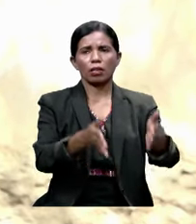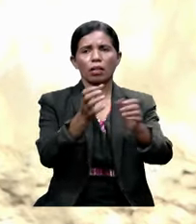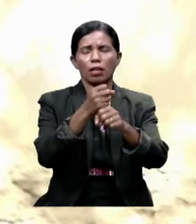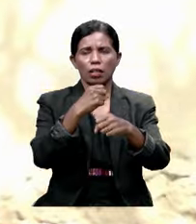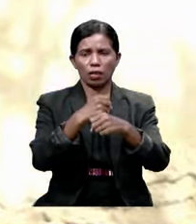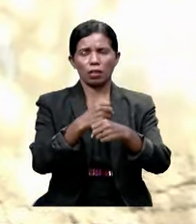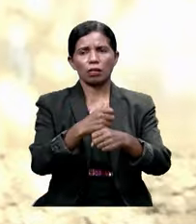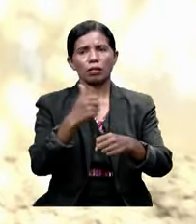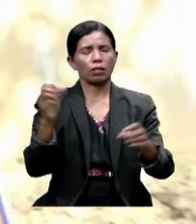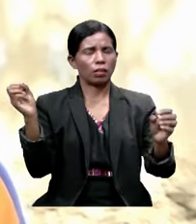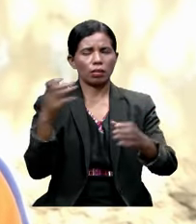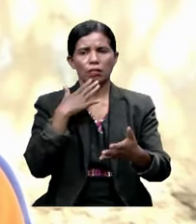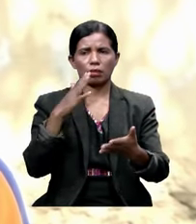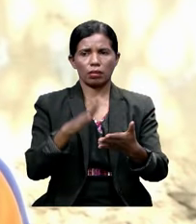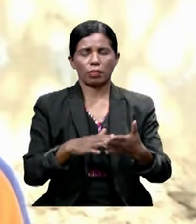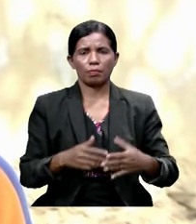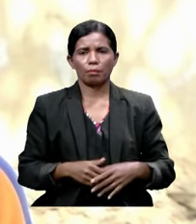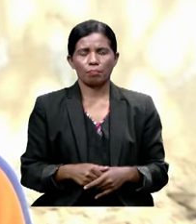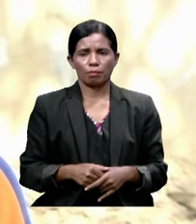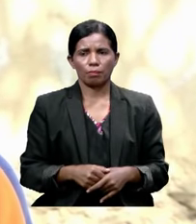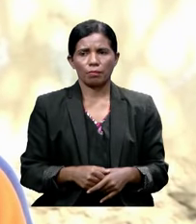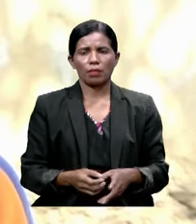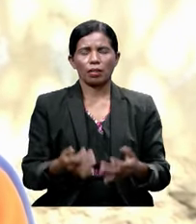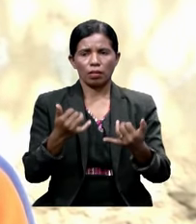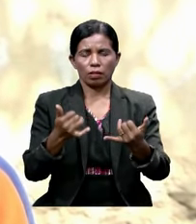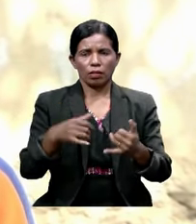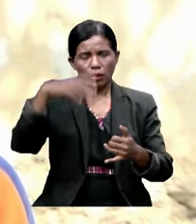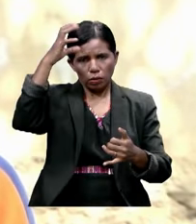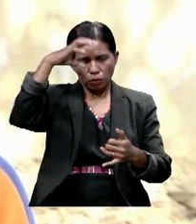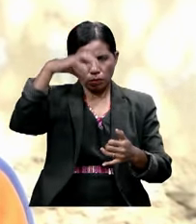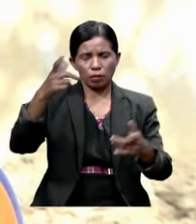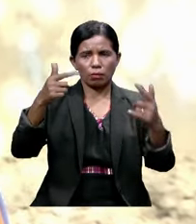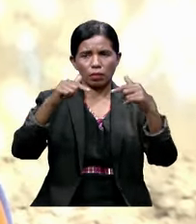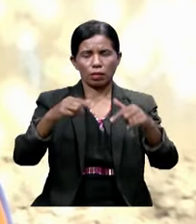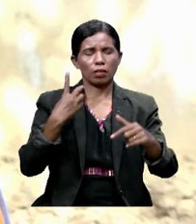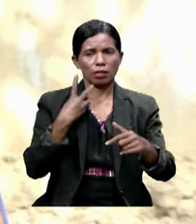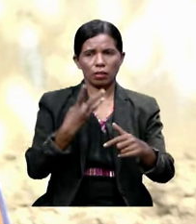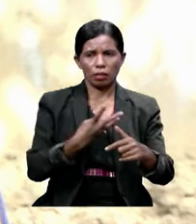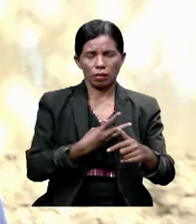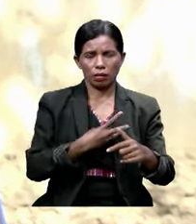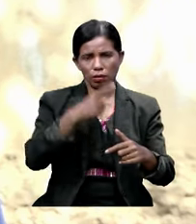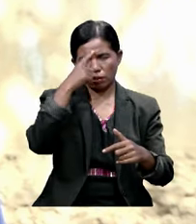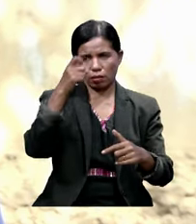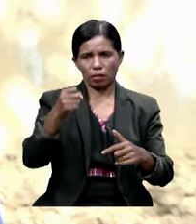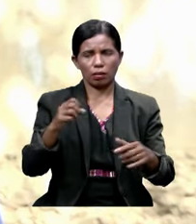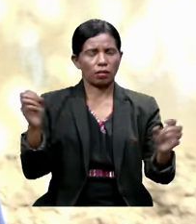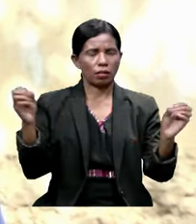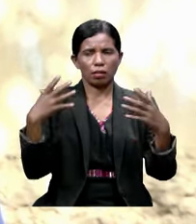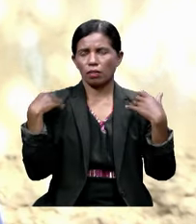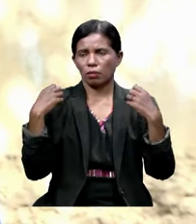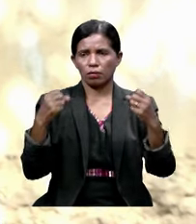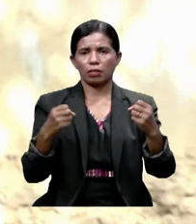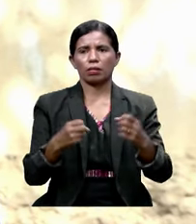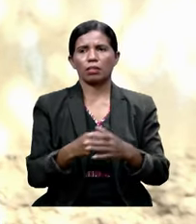mis nile qualidade. Nebe agora udan main ini kondo dalam mah moso tambah larum forsa lah ekoda de